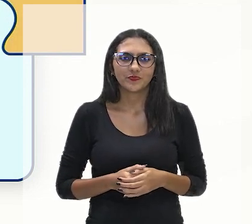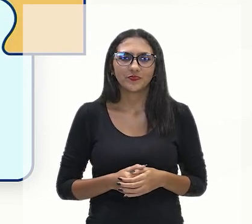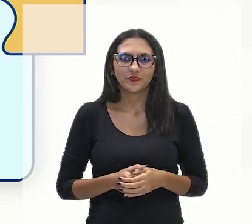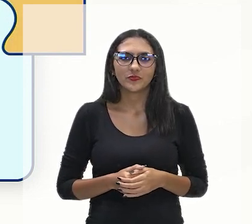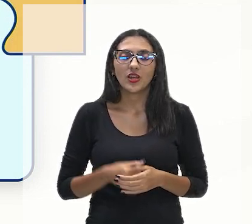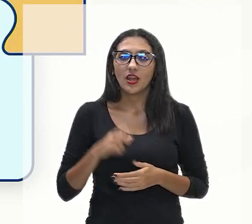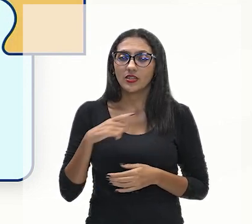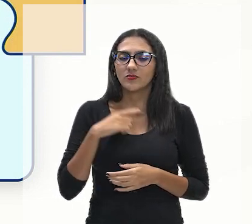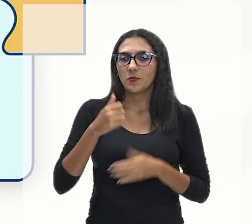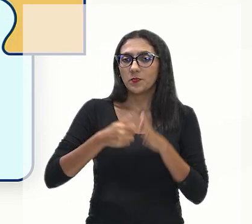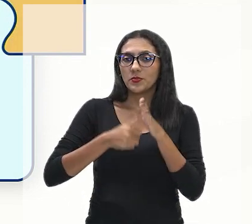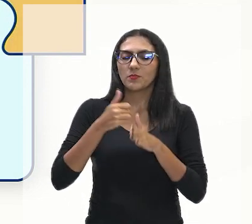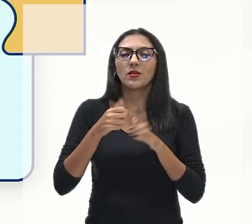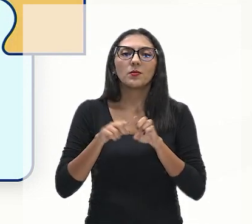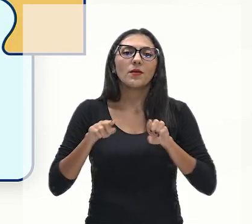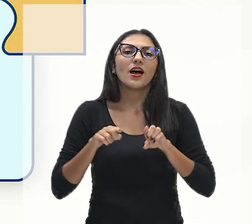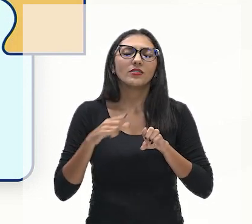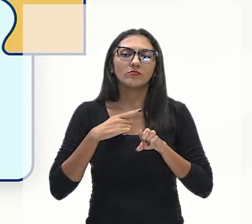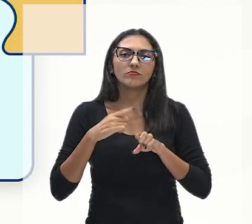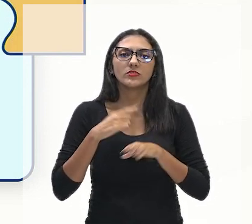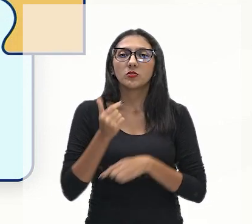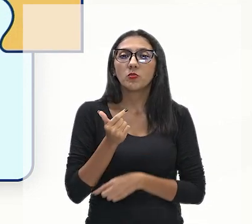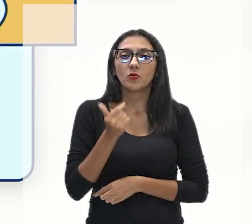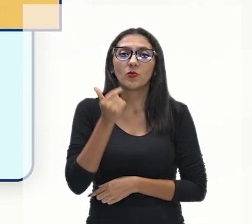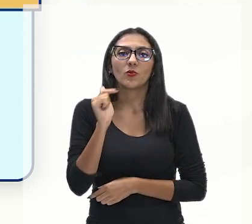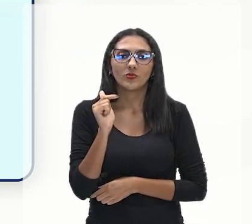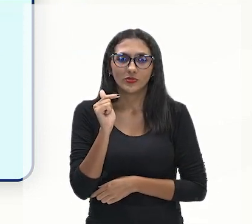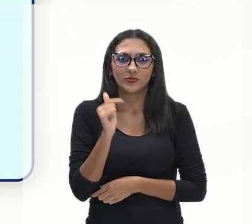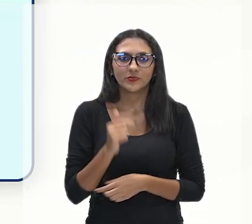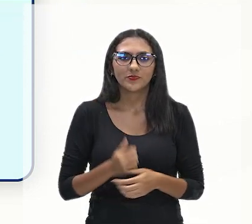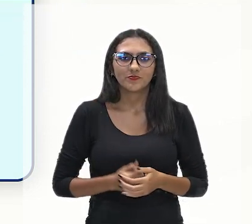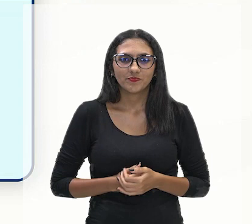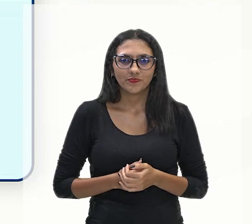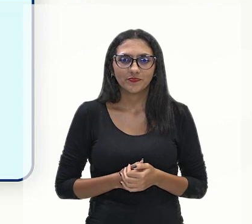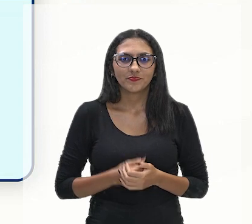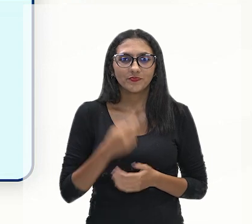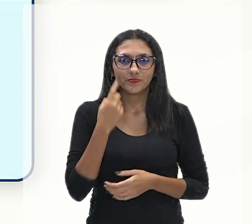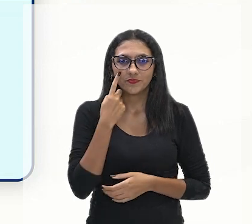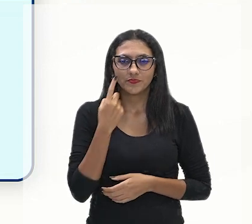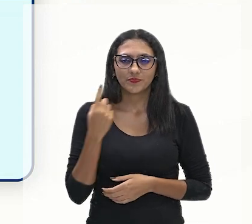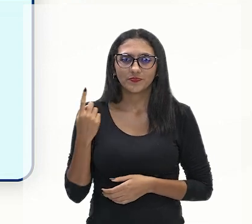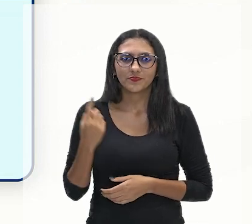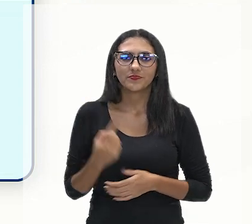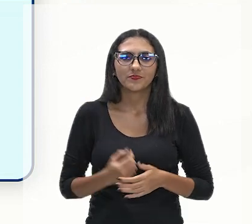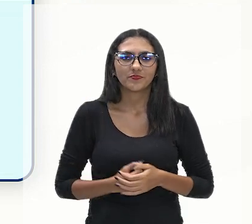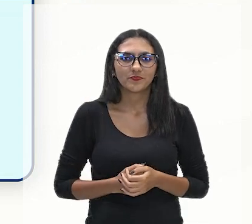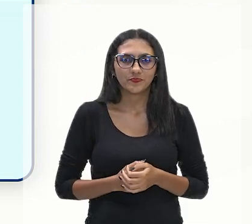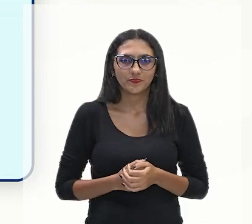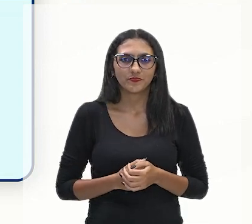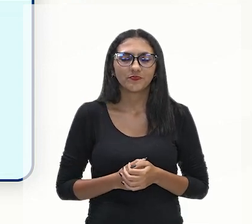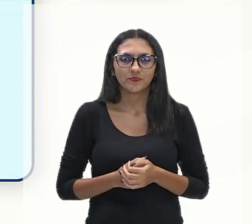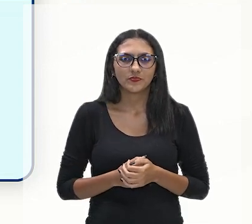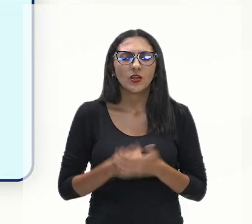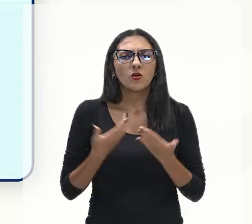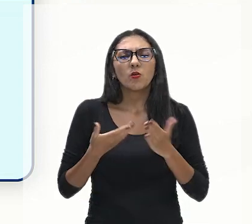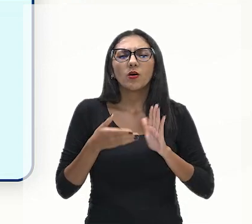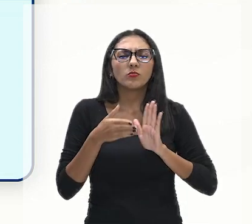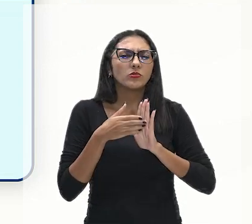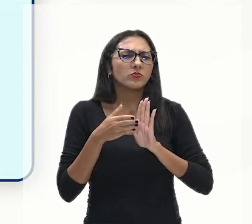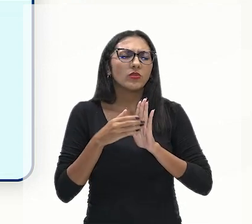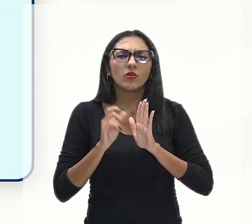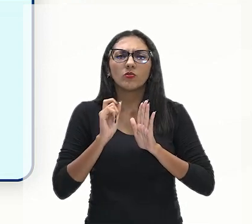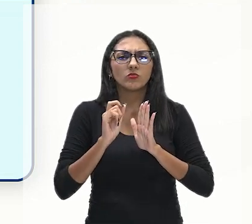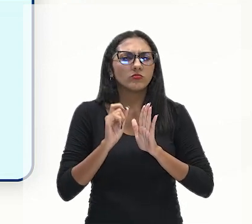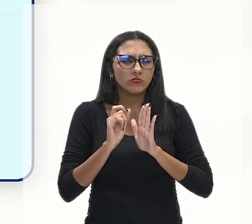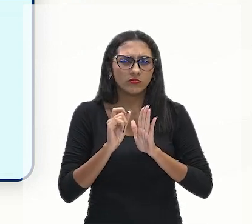mas nós temos também aqui the purpose, o propósito do texto. Qual é o propósito do texto?